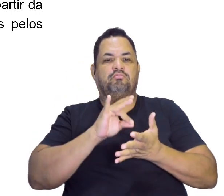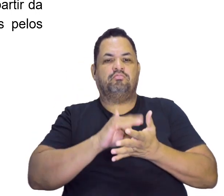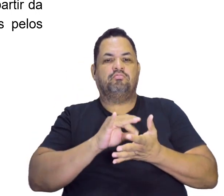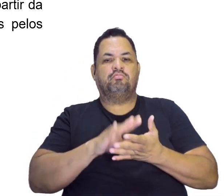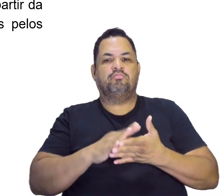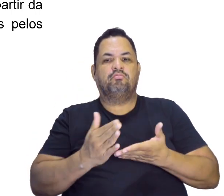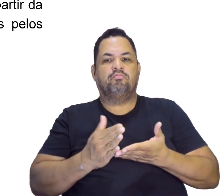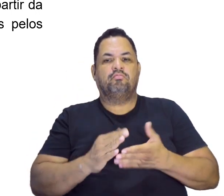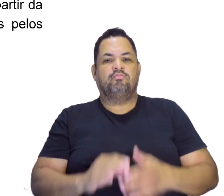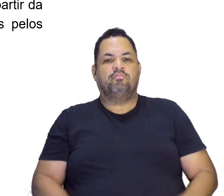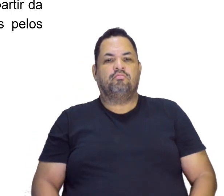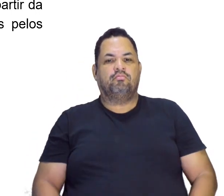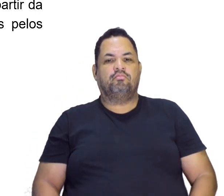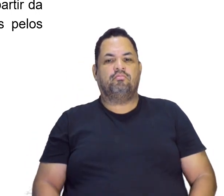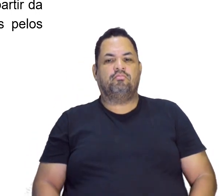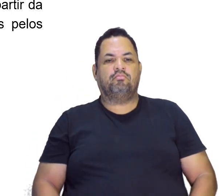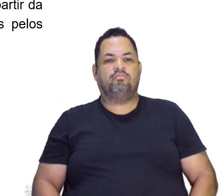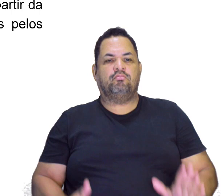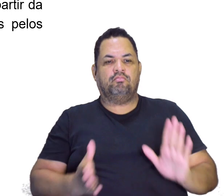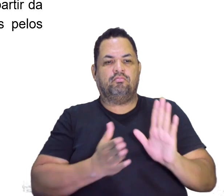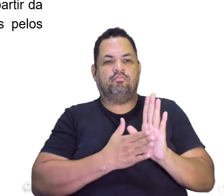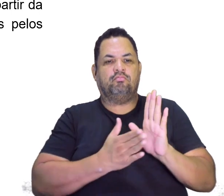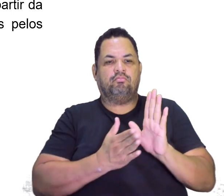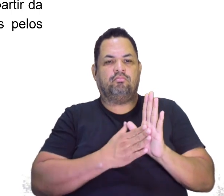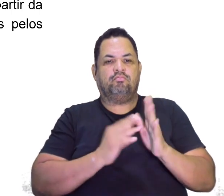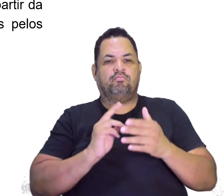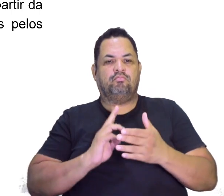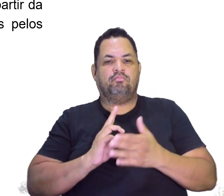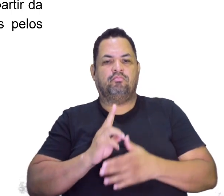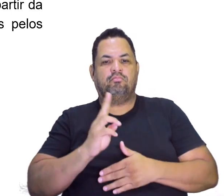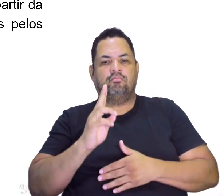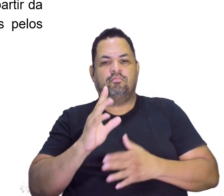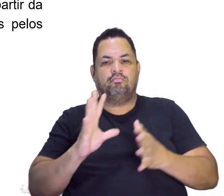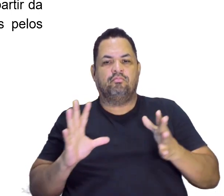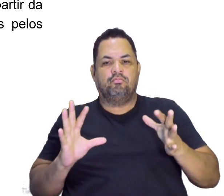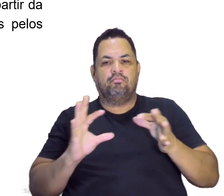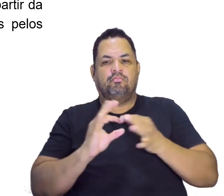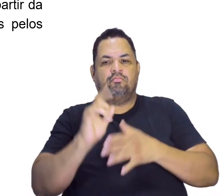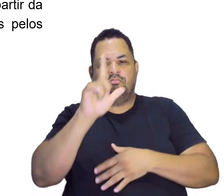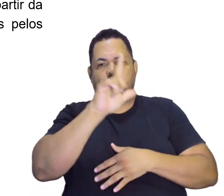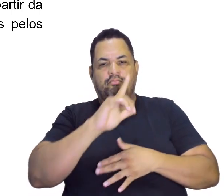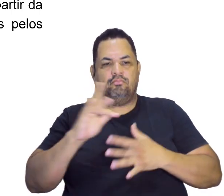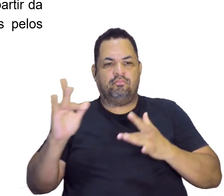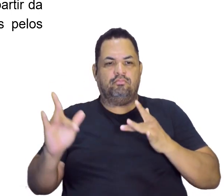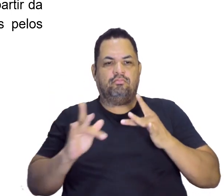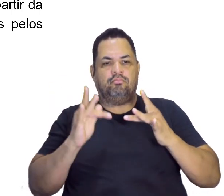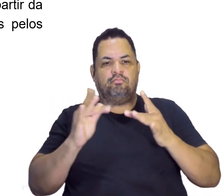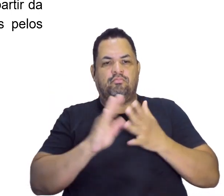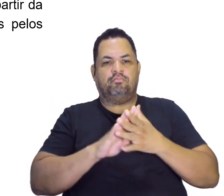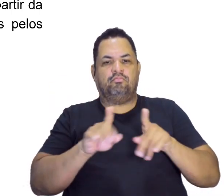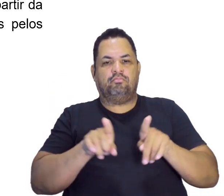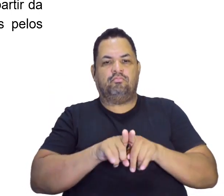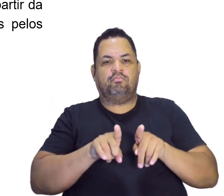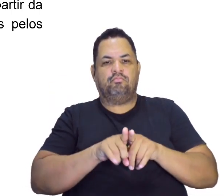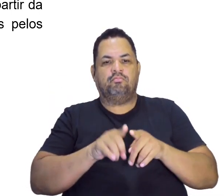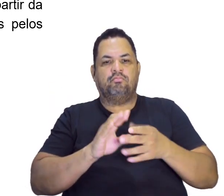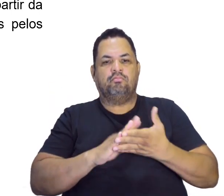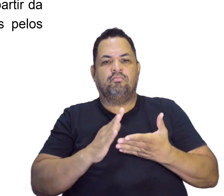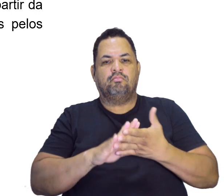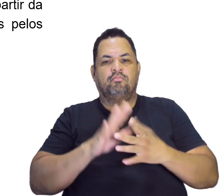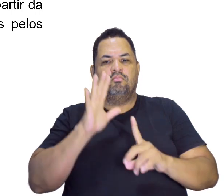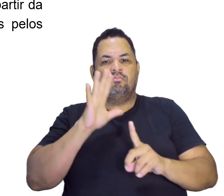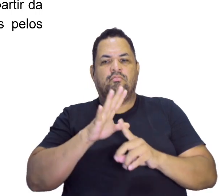temos aqui, propôs a continuação e o apelo à literatura clássica, mas, ao mesmo